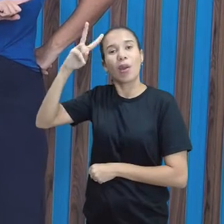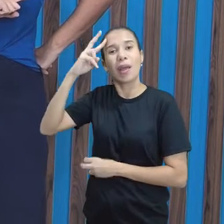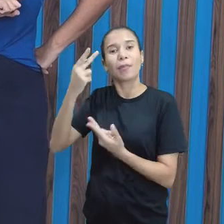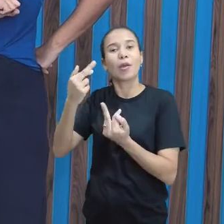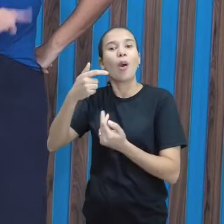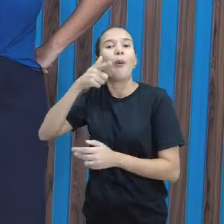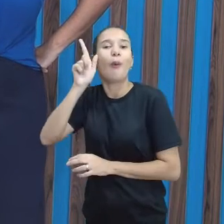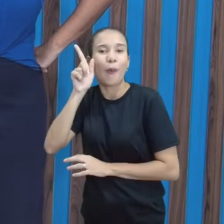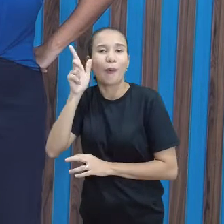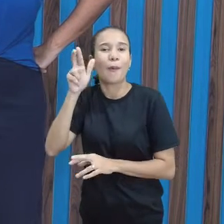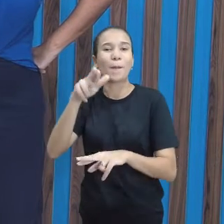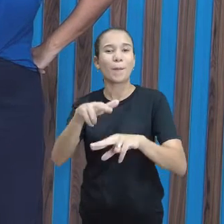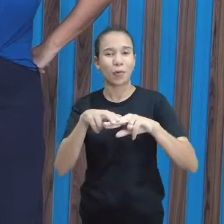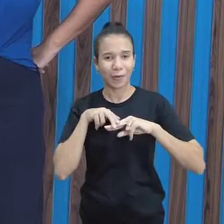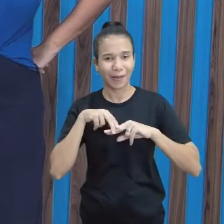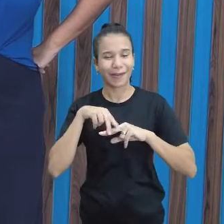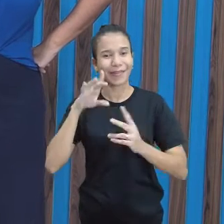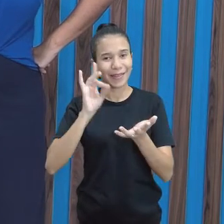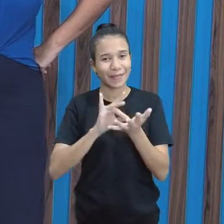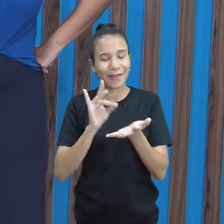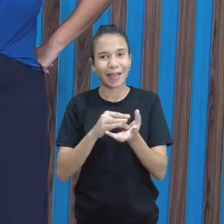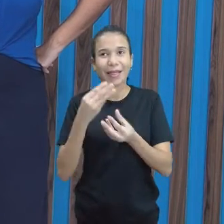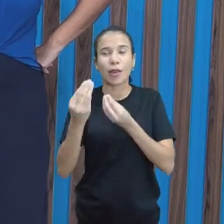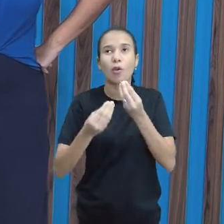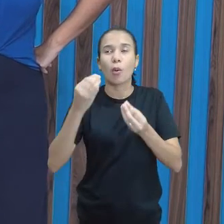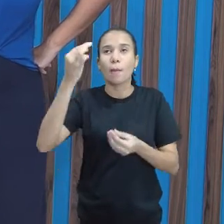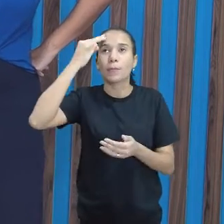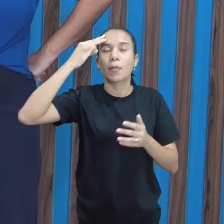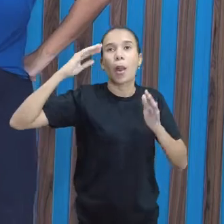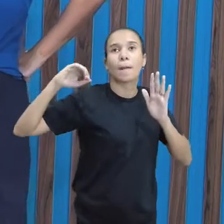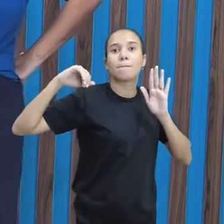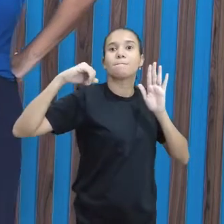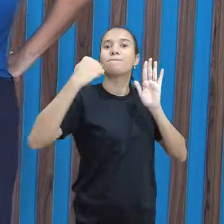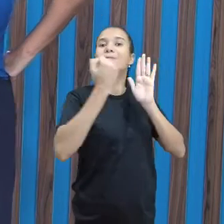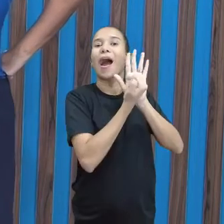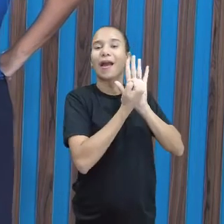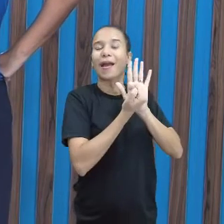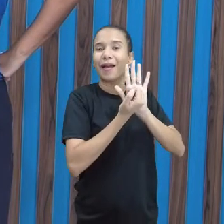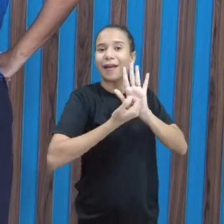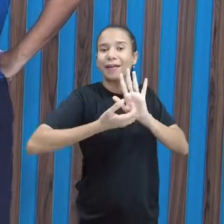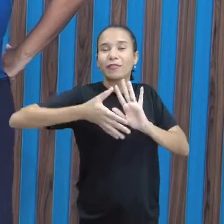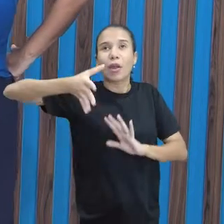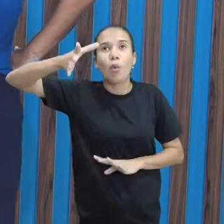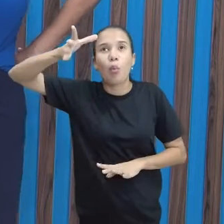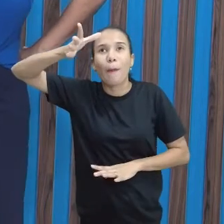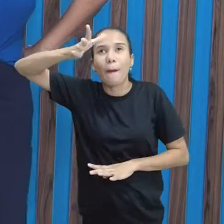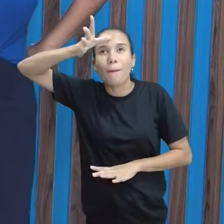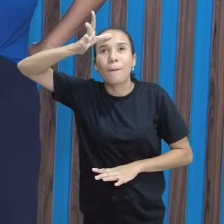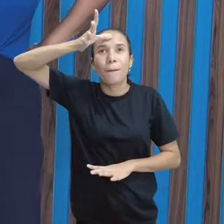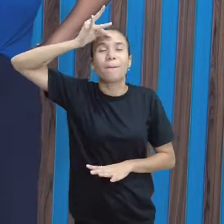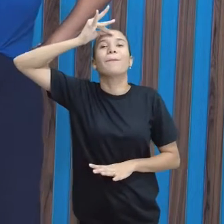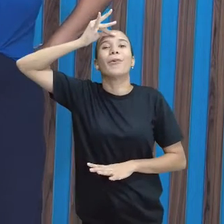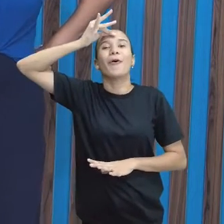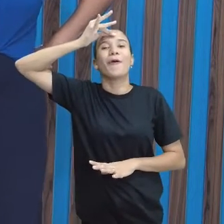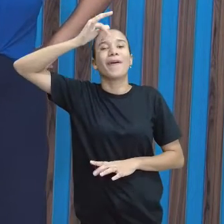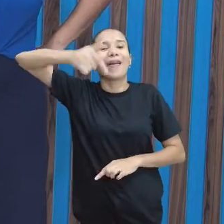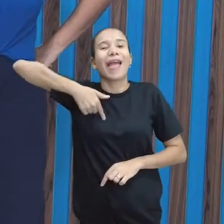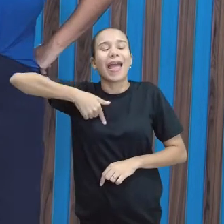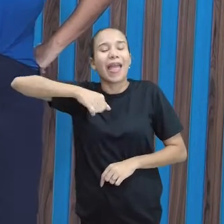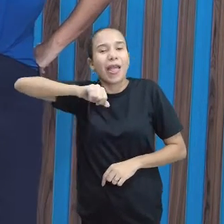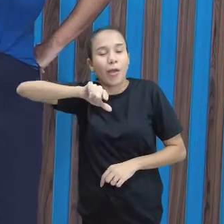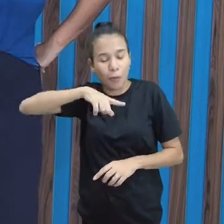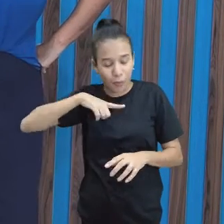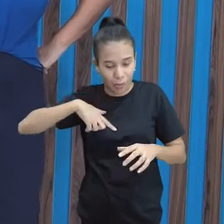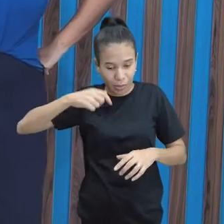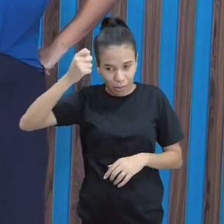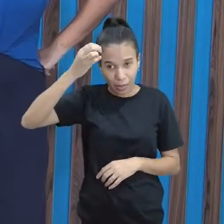ontem. Por quê? Porque ficou marcado na memória. E ao contar isso para vocês, eu selecionei dentro